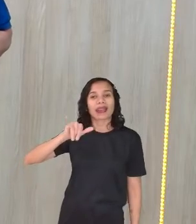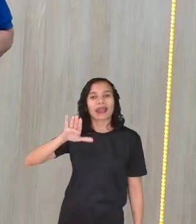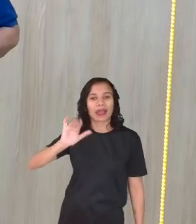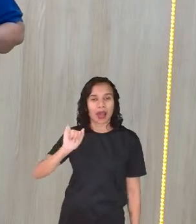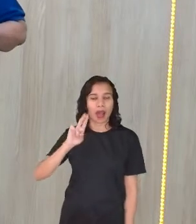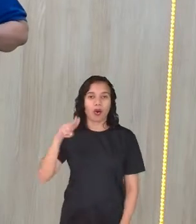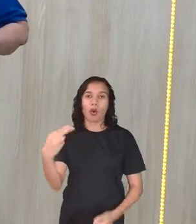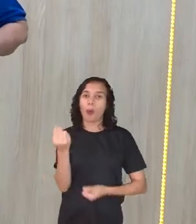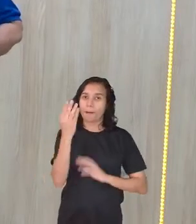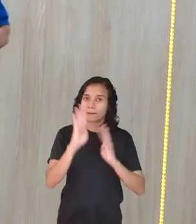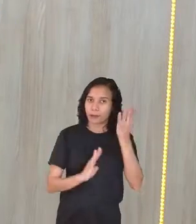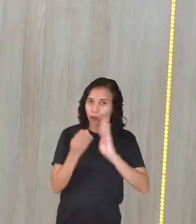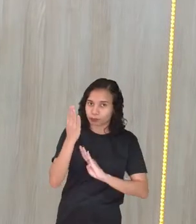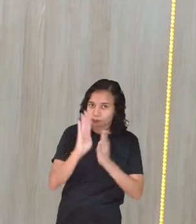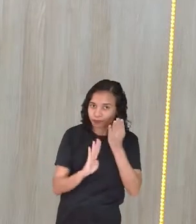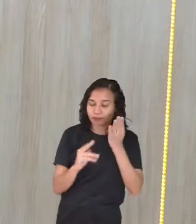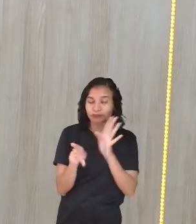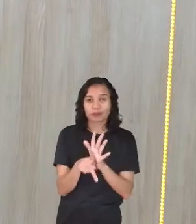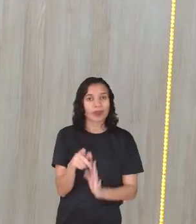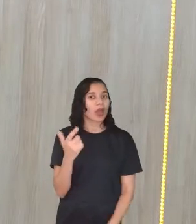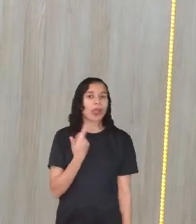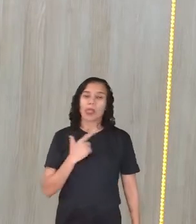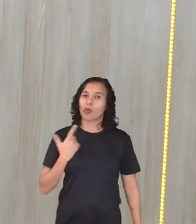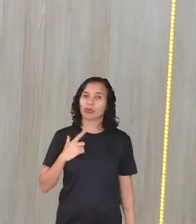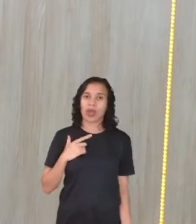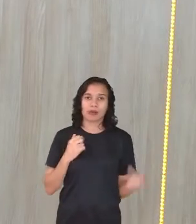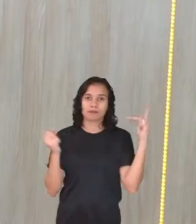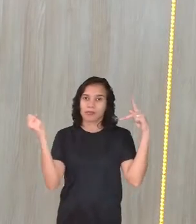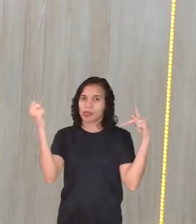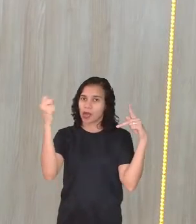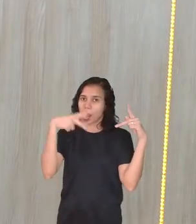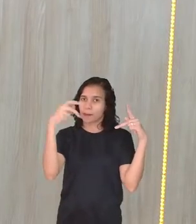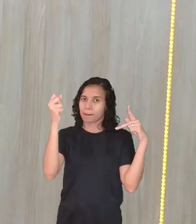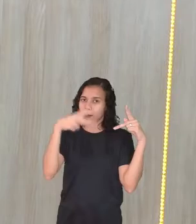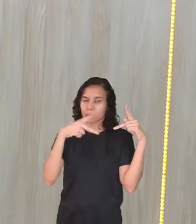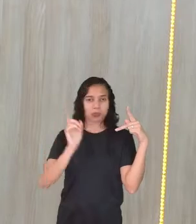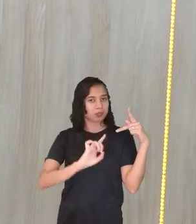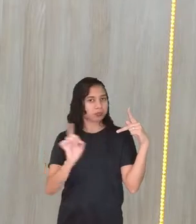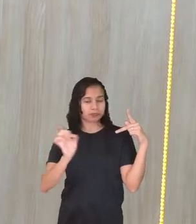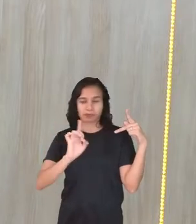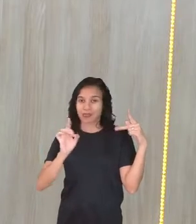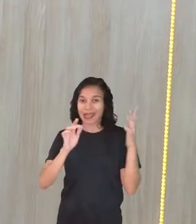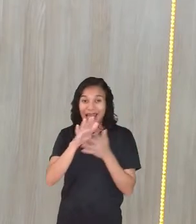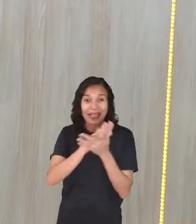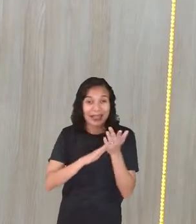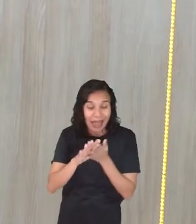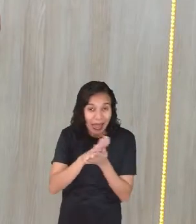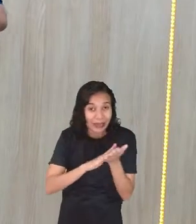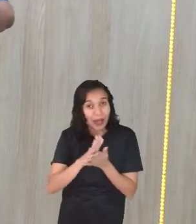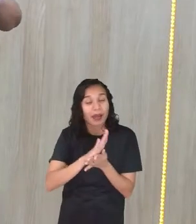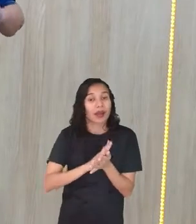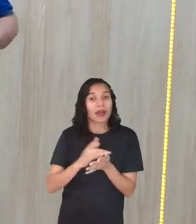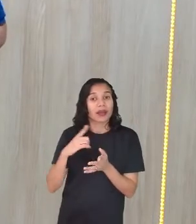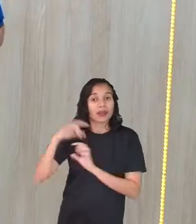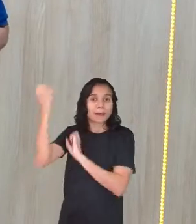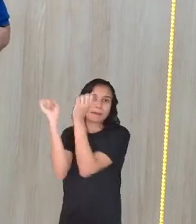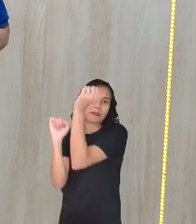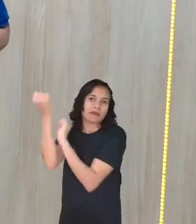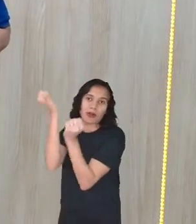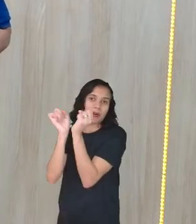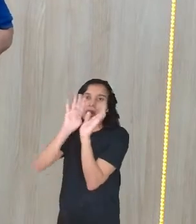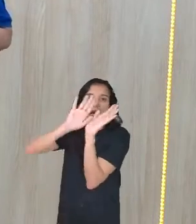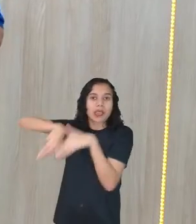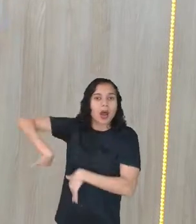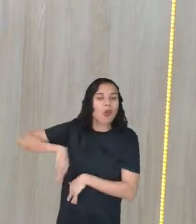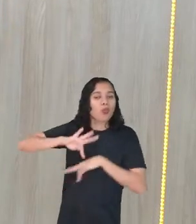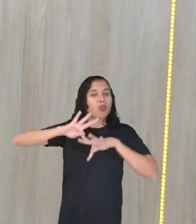biológica. Nesse aqui não entra agrotóxico, não vai entrar nenhuma substância que foi industrialmente